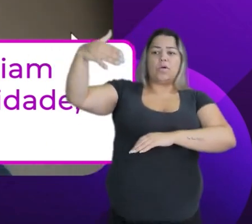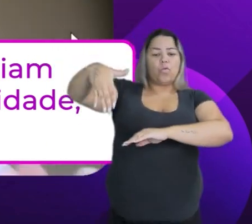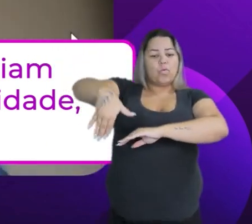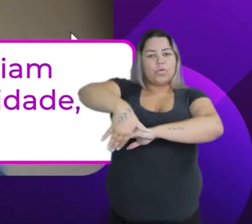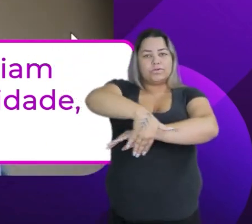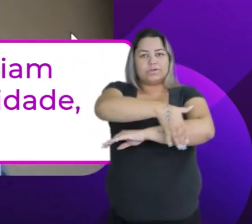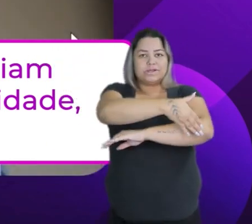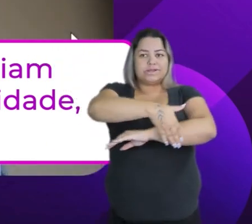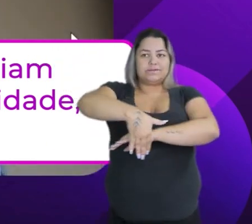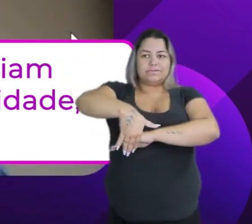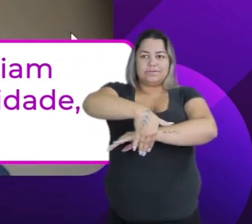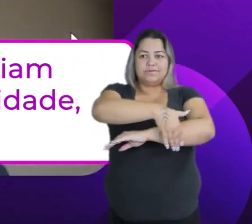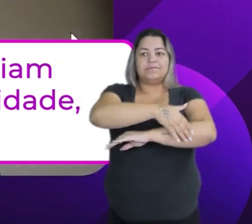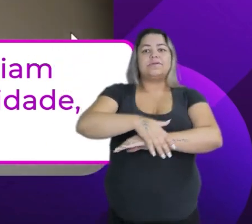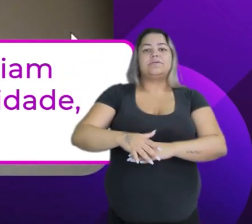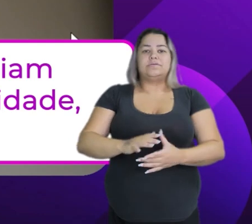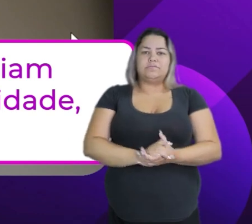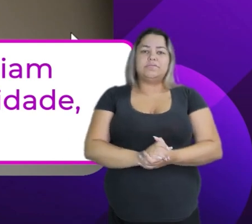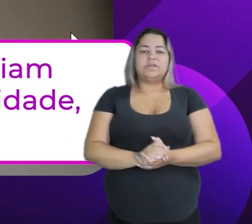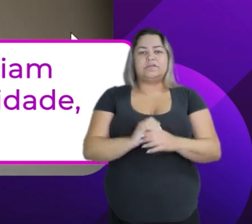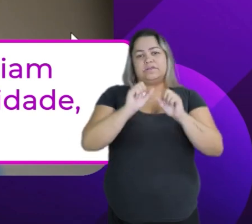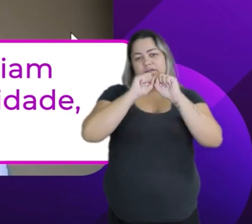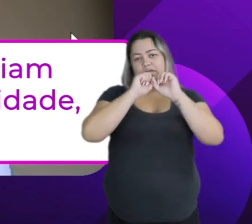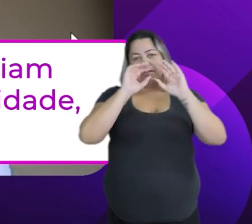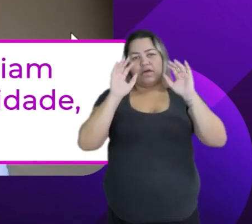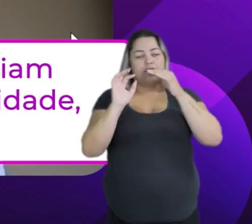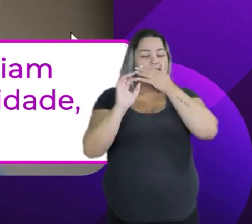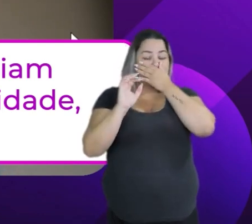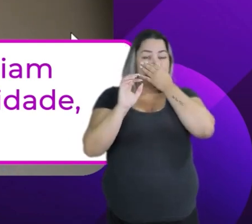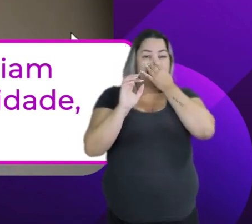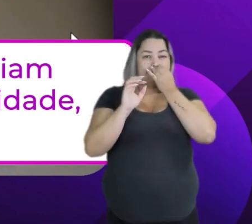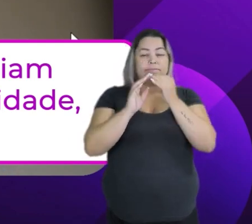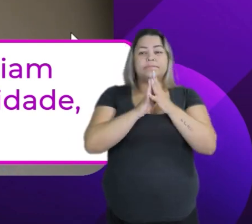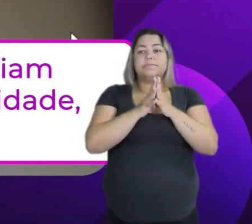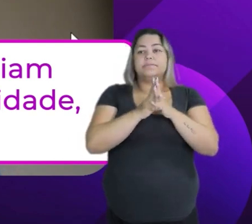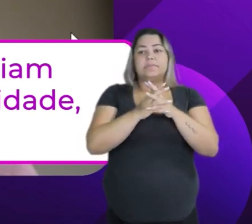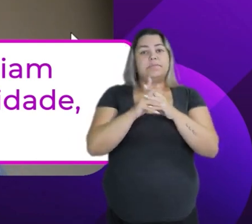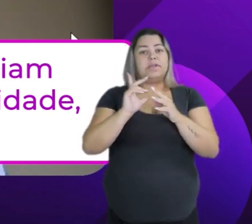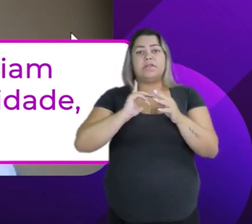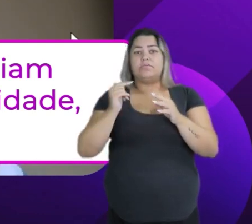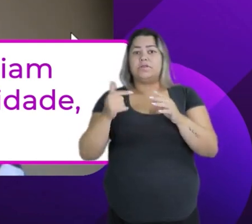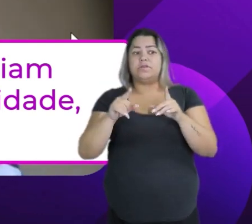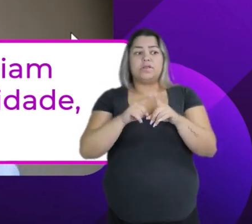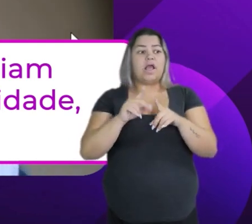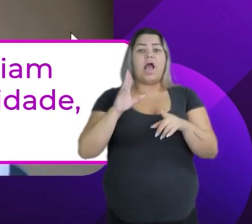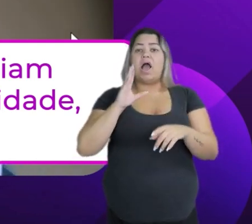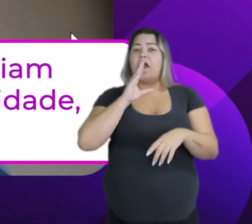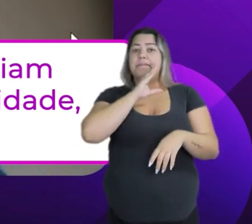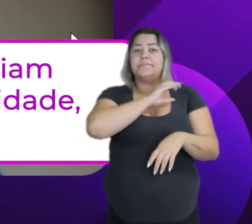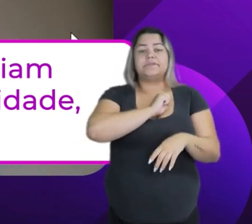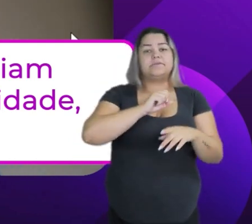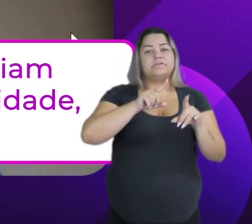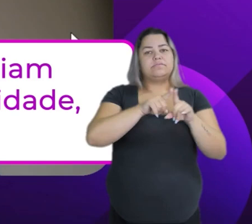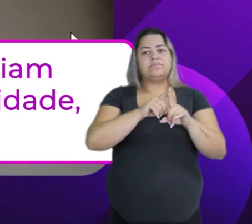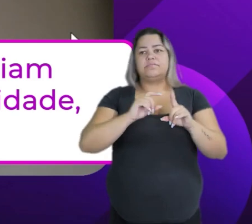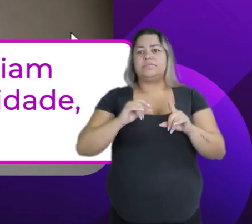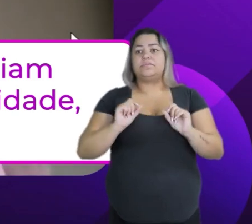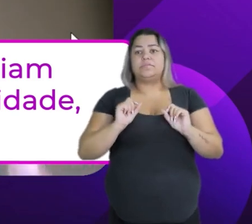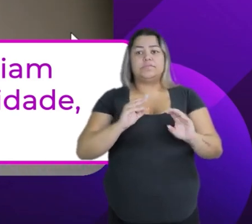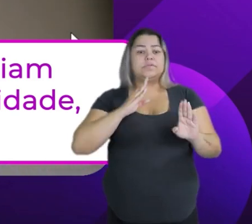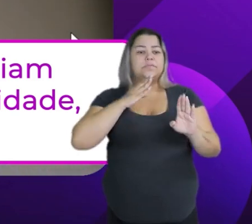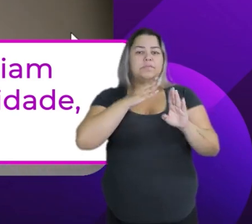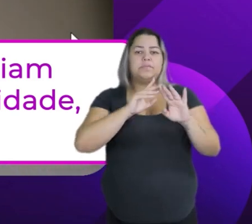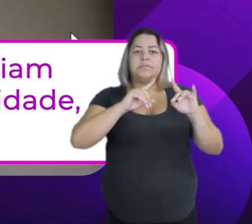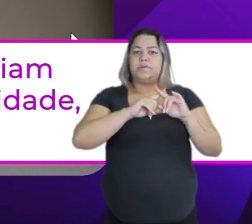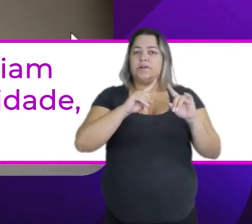faria desenhos mais amigáveis, desenhos de ruas em que não haveria a velocidade como seu padrão principal, mas